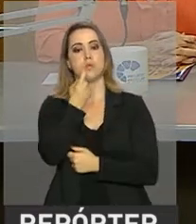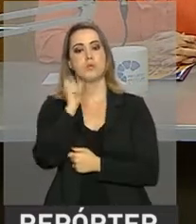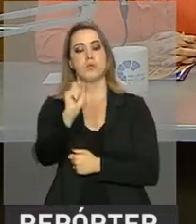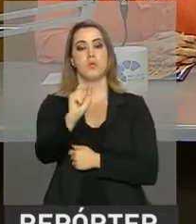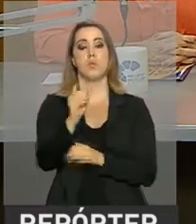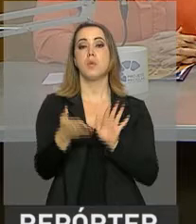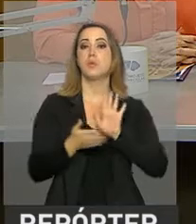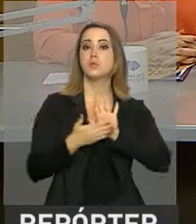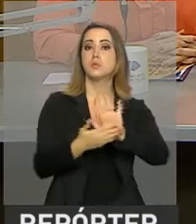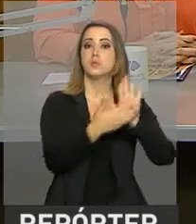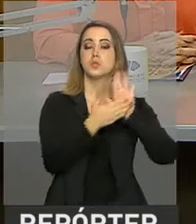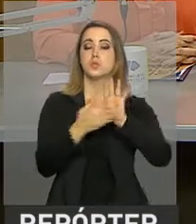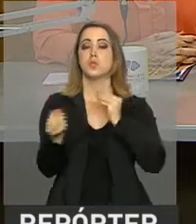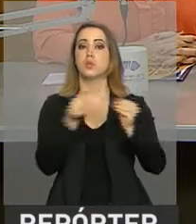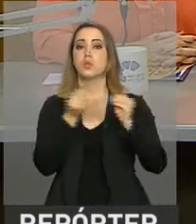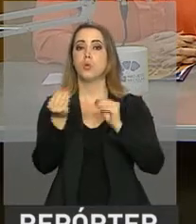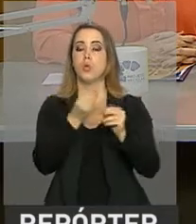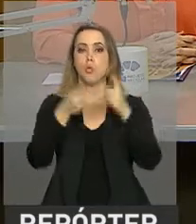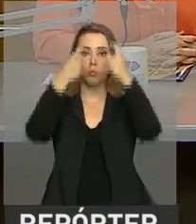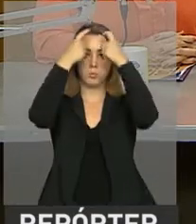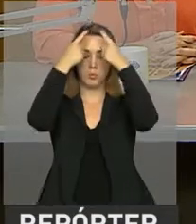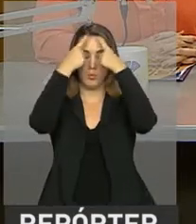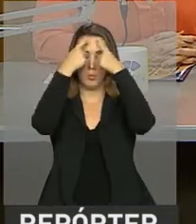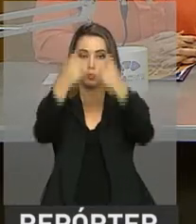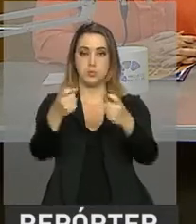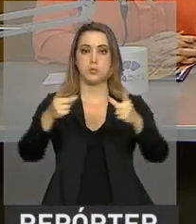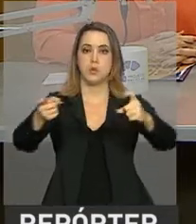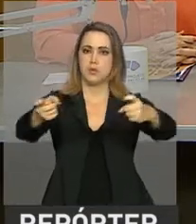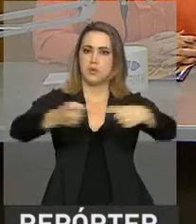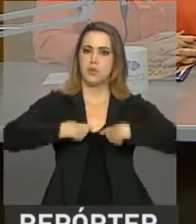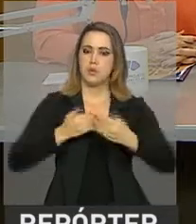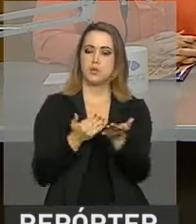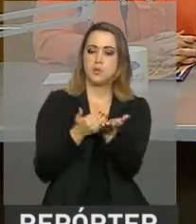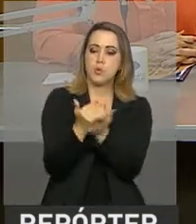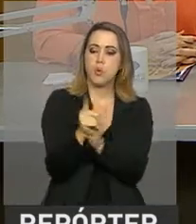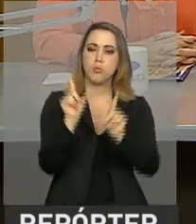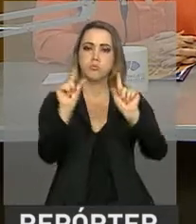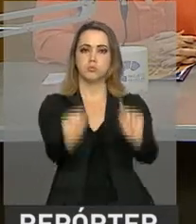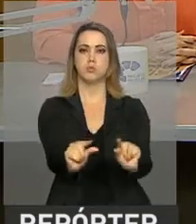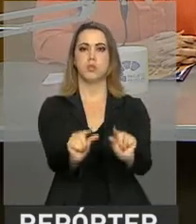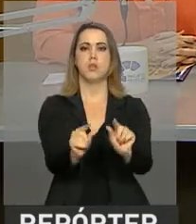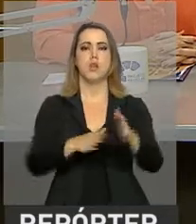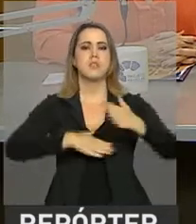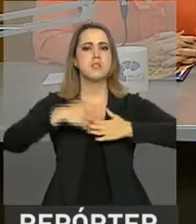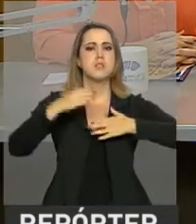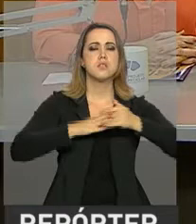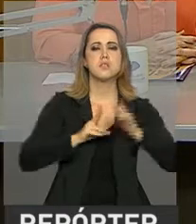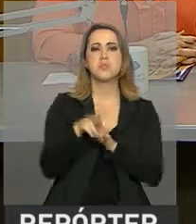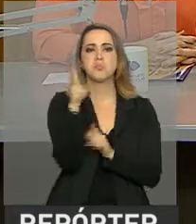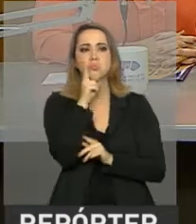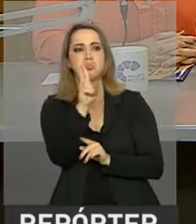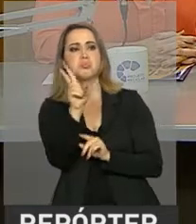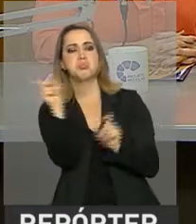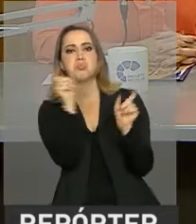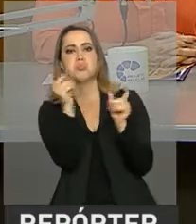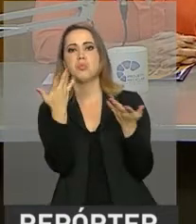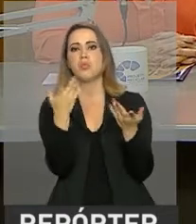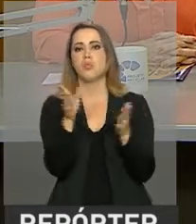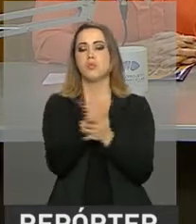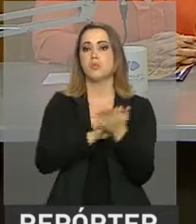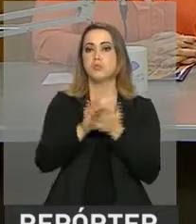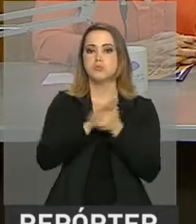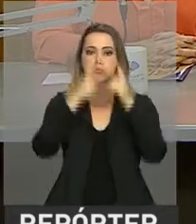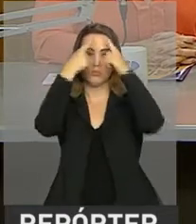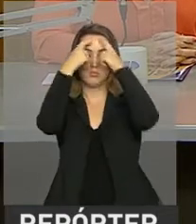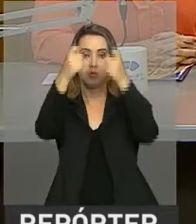para mostrar como a violência começa com pequenas atitudes que muitas vezes nem são percebidas como violentas,